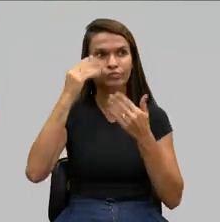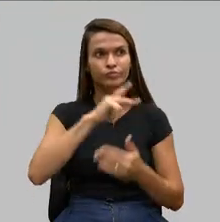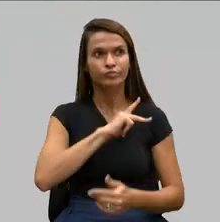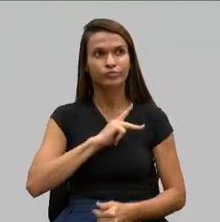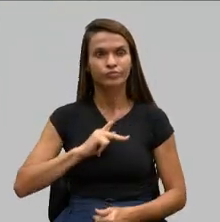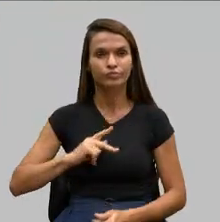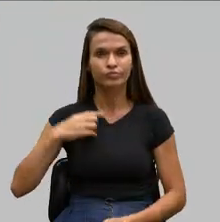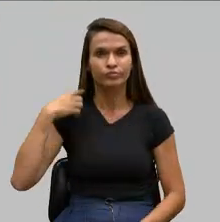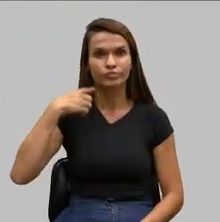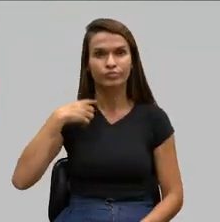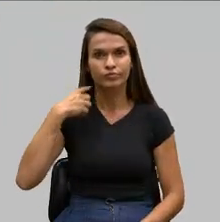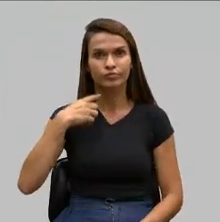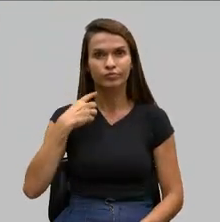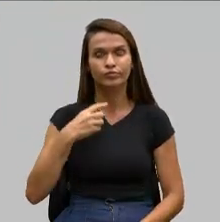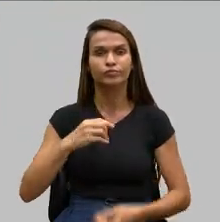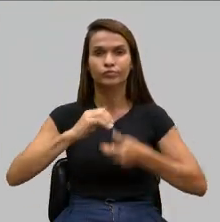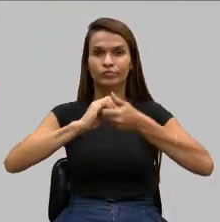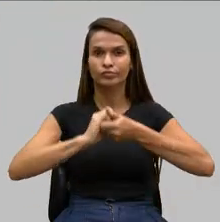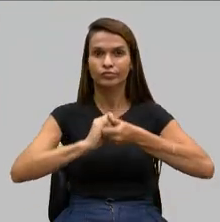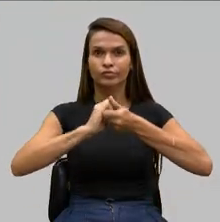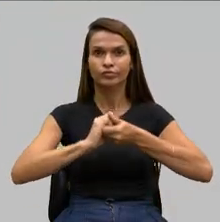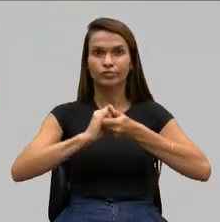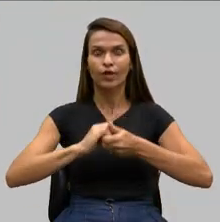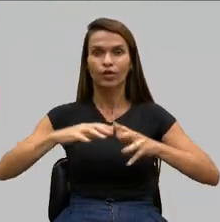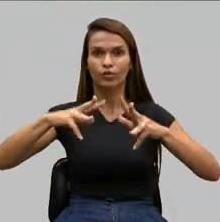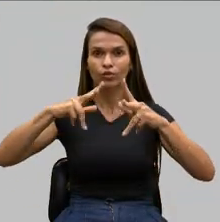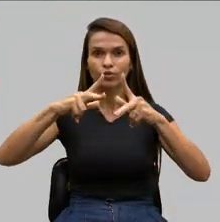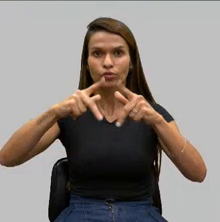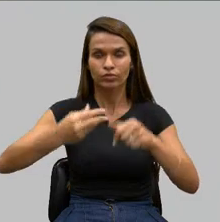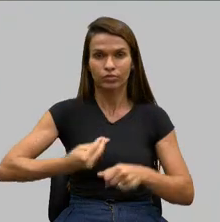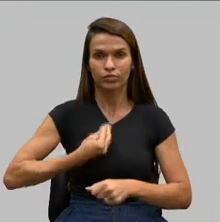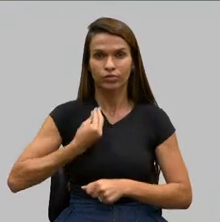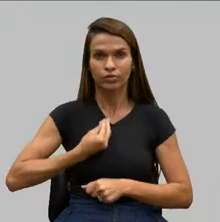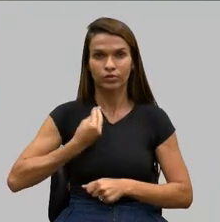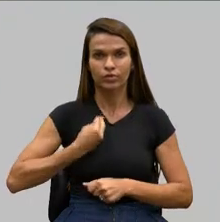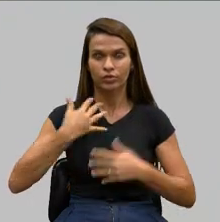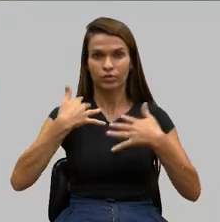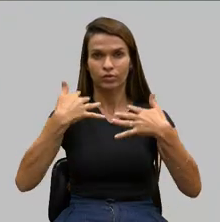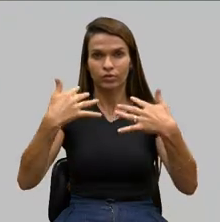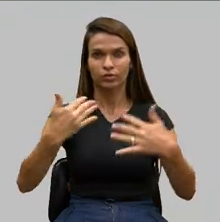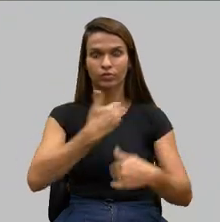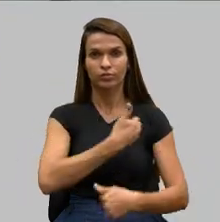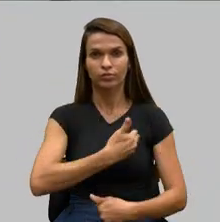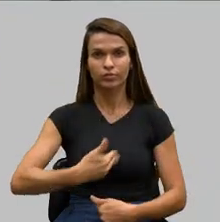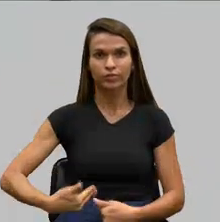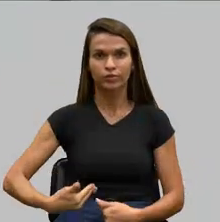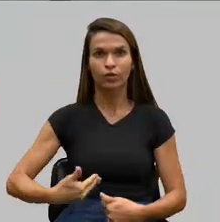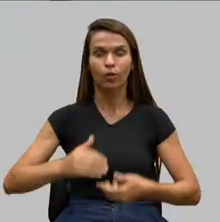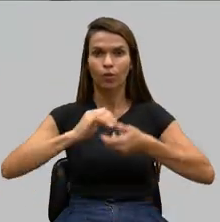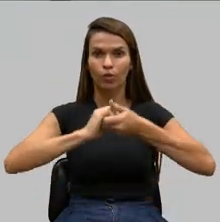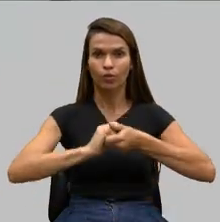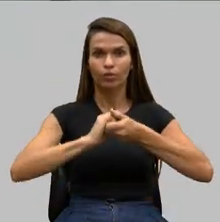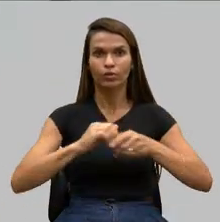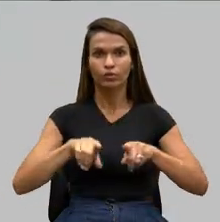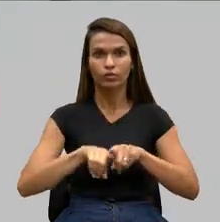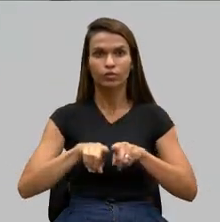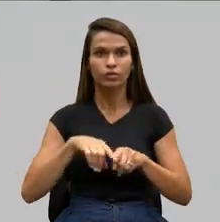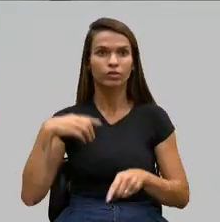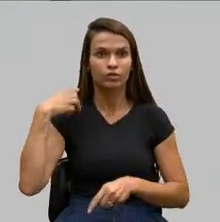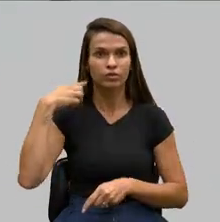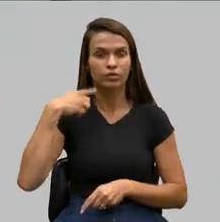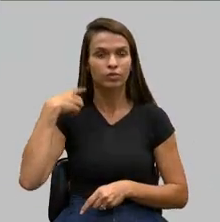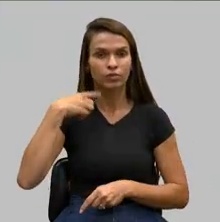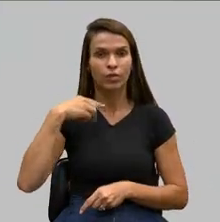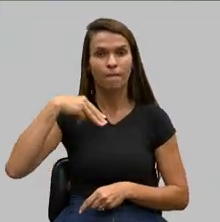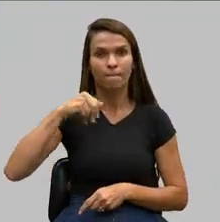leonido bolça cumprimento mais uma vez a todos que estão presentes nessa audiência pública cumprimento aqui também o deputado Dr Maurício